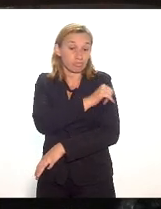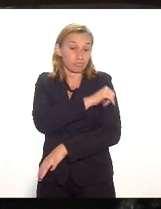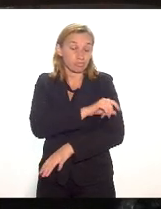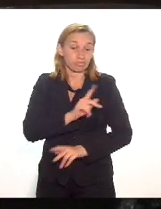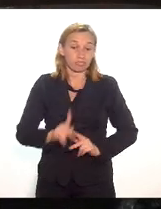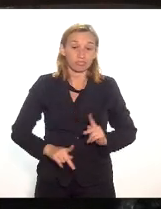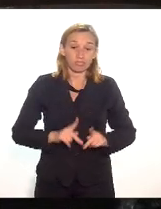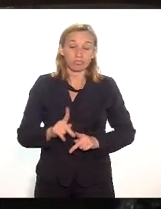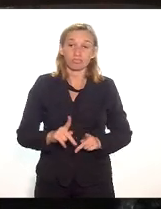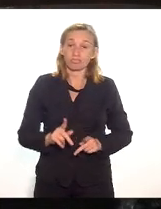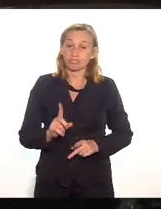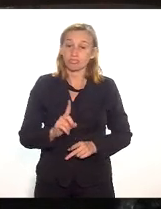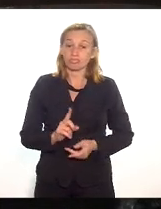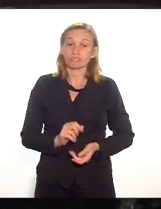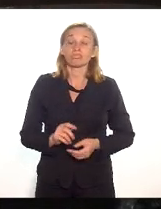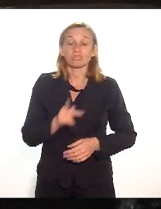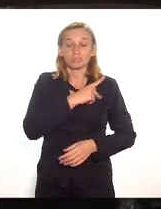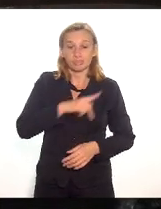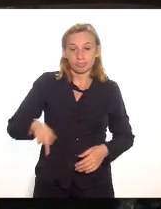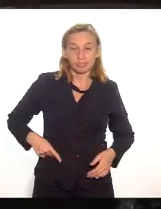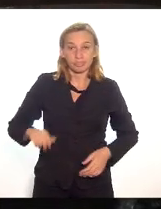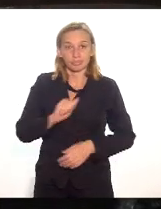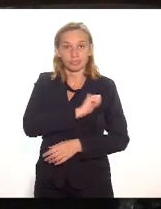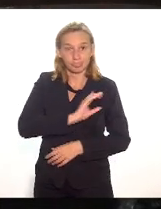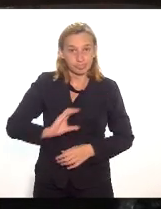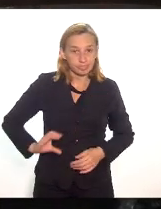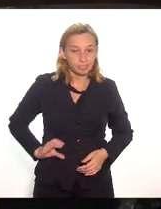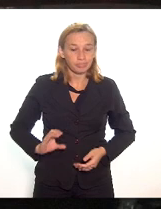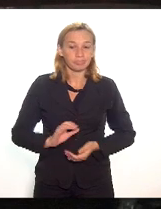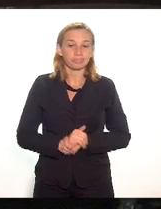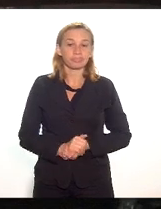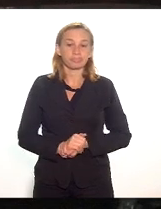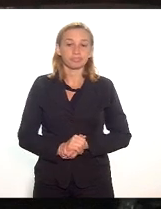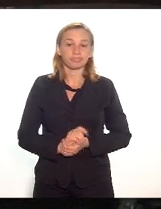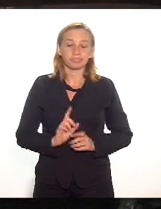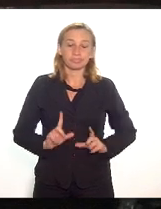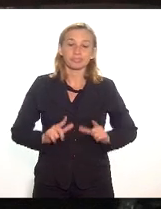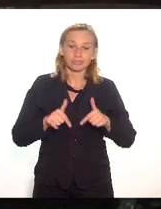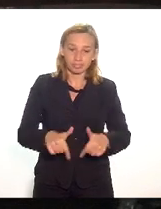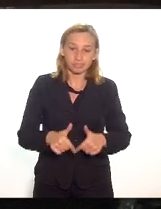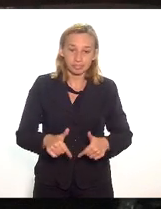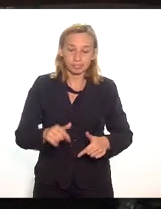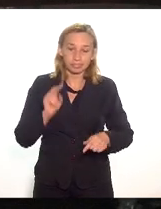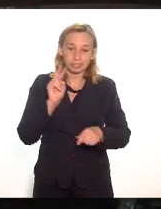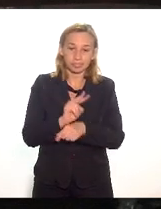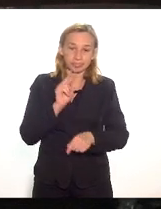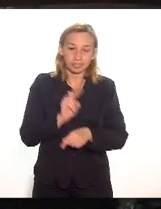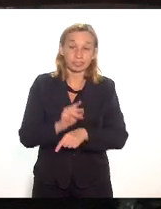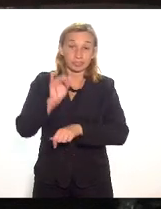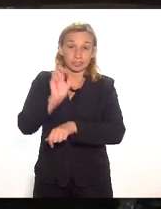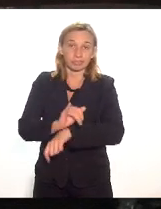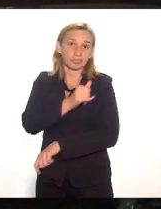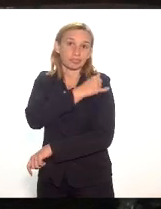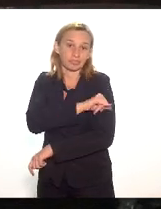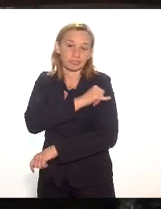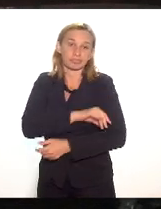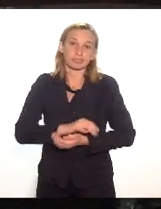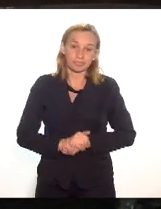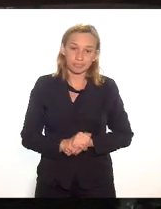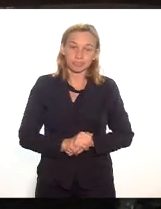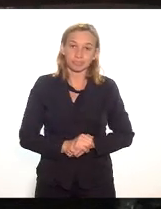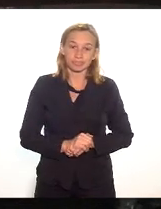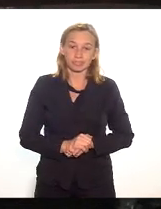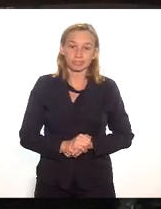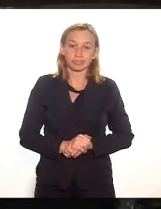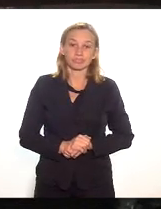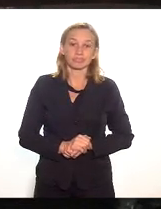presidente desta casa, deputado André Siciliano, agiu defendendo o Estado do Rio de Janeiro da possibilidade